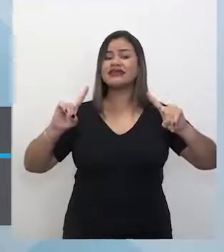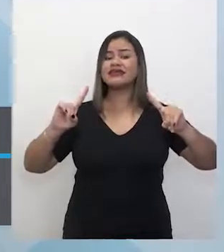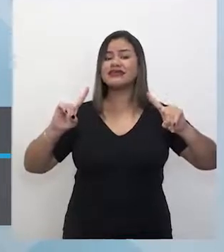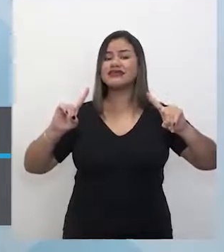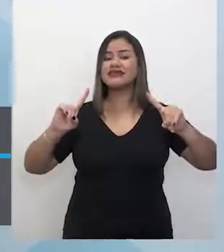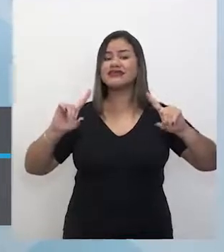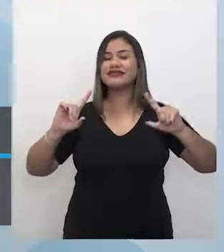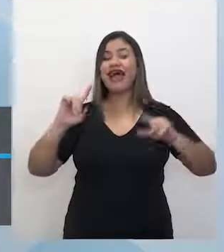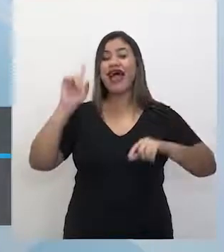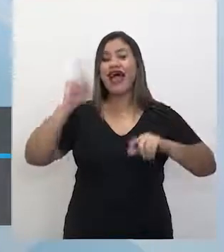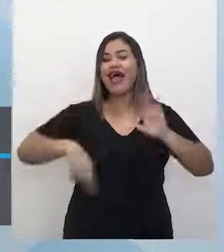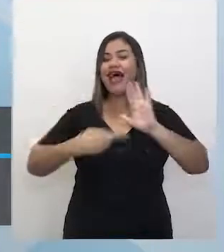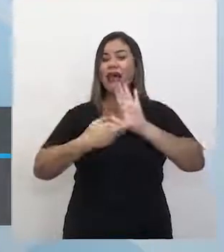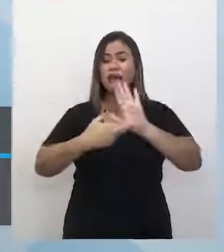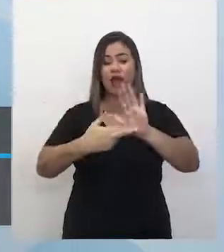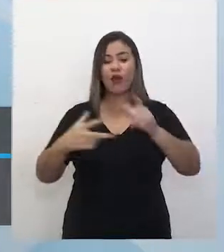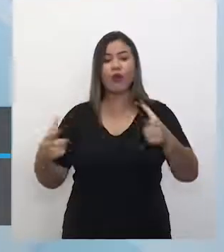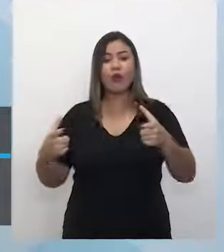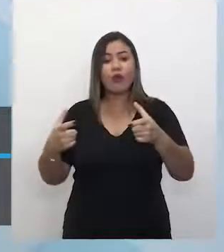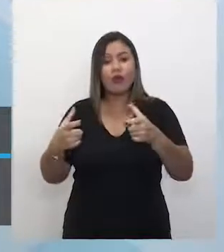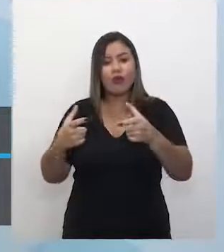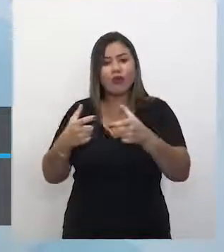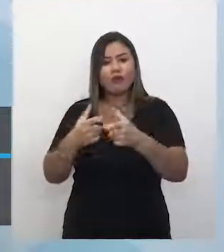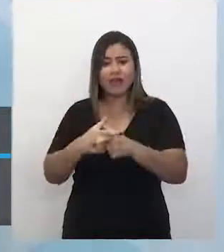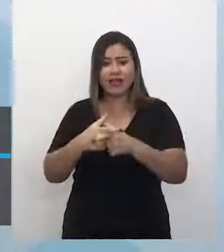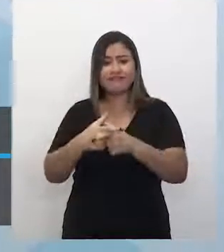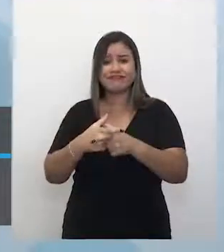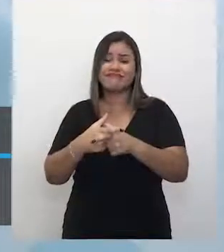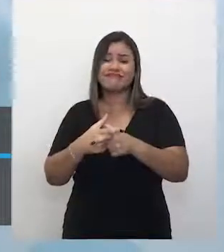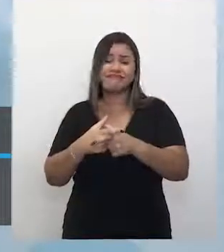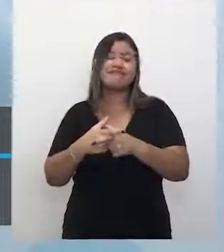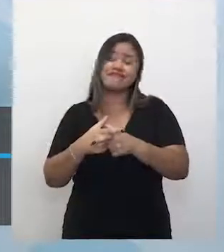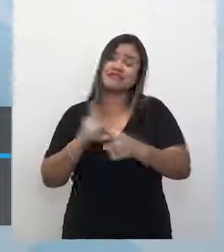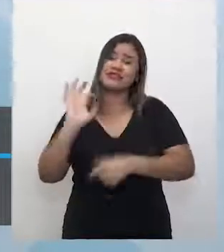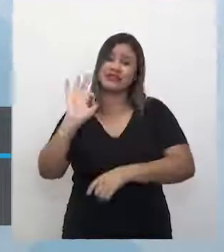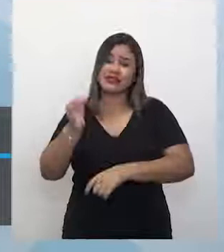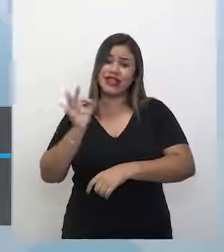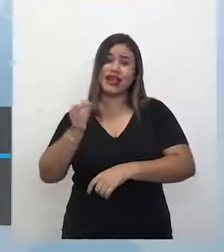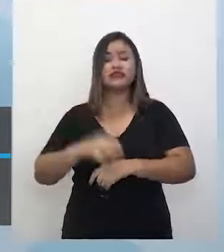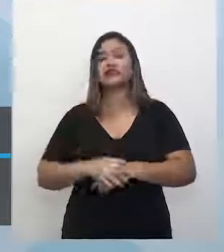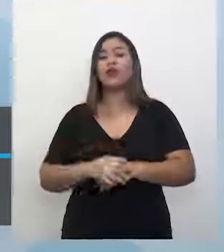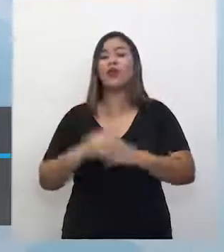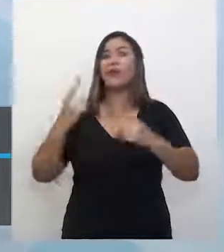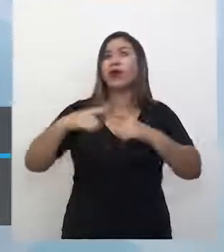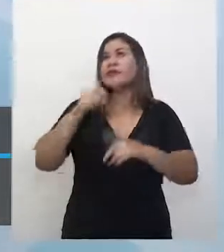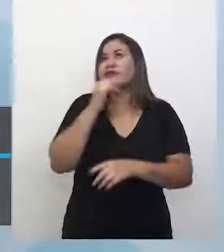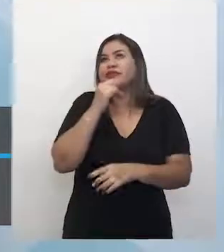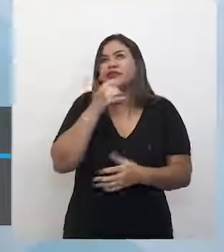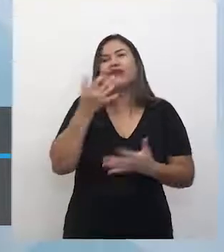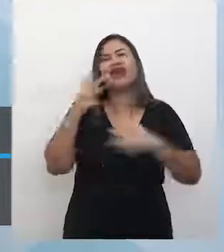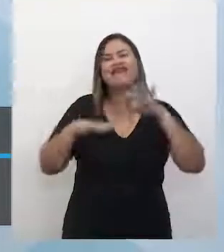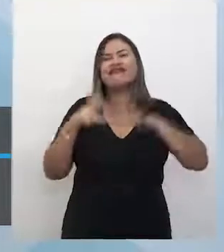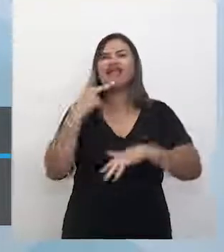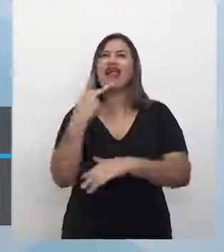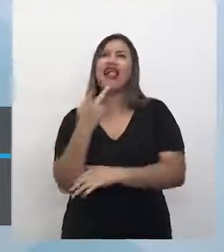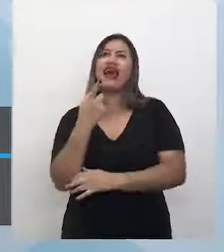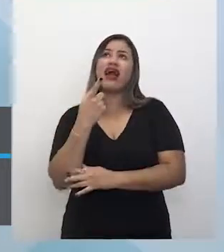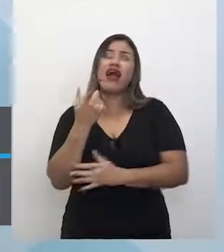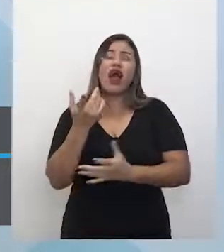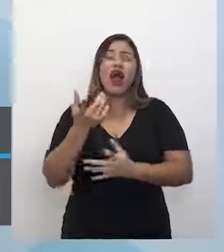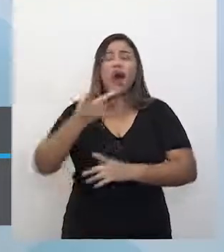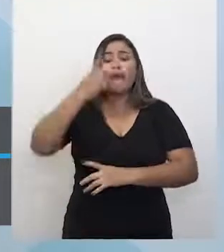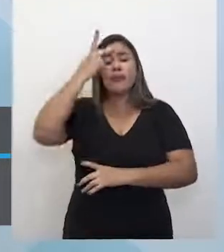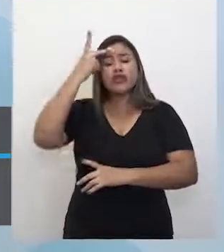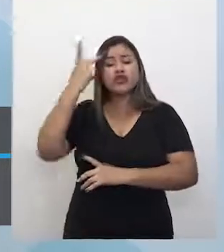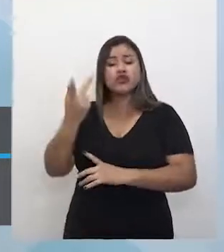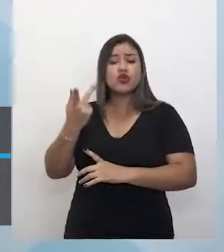Minorativamente representada. Desculpa. Perfeito. Falhou, né? E é justamente isso, né? Quando a gente fala assim, as pessoas de uma classe social mais